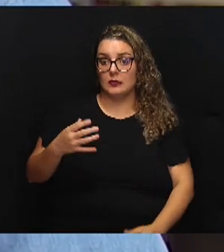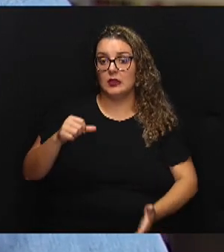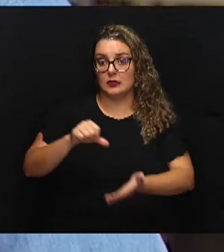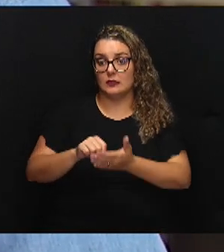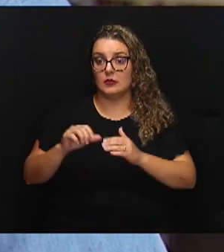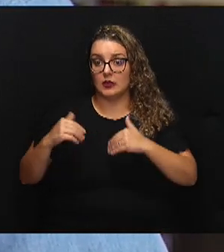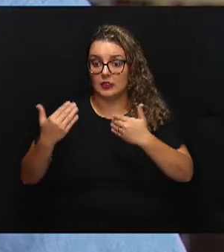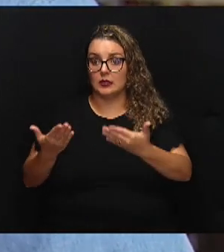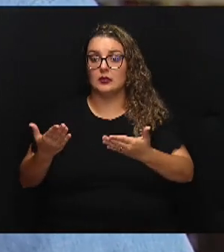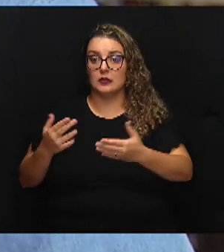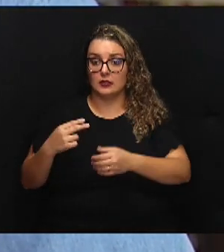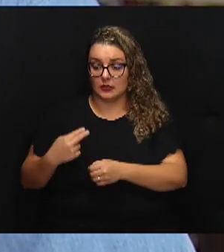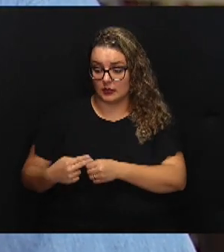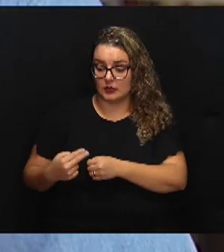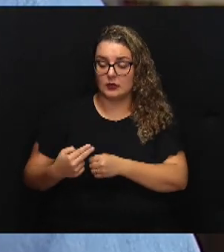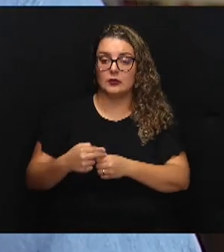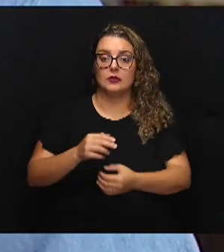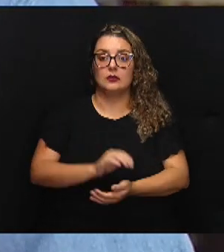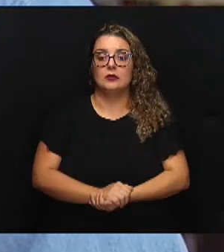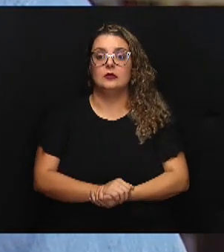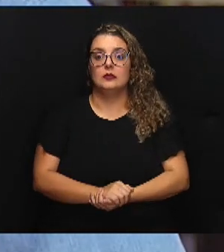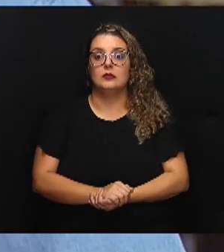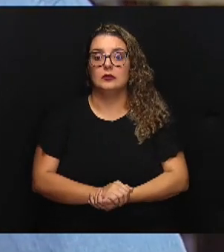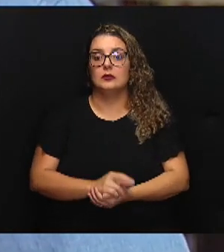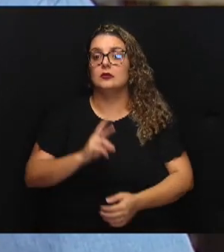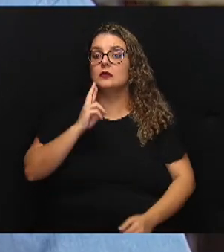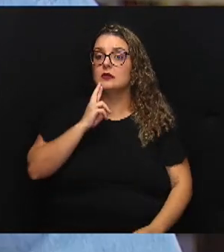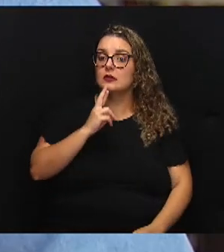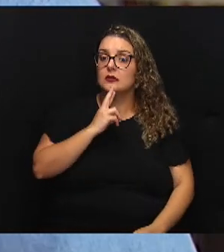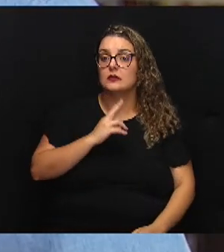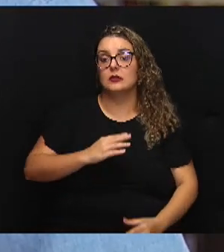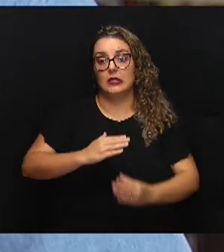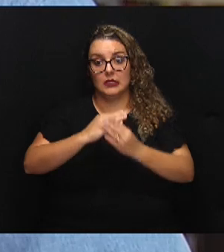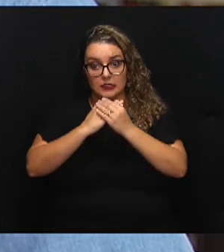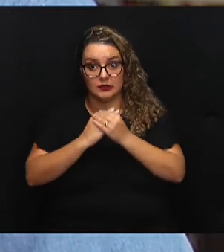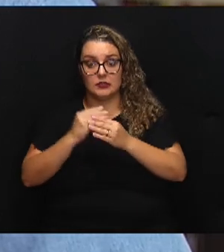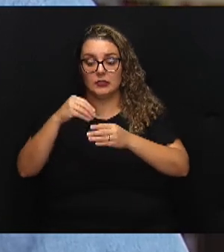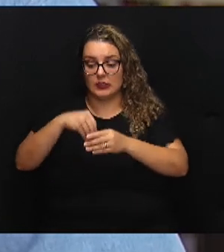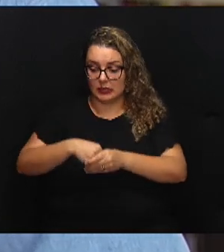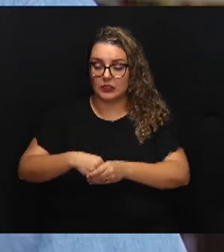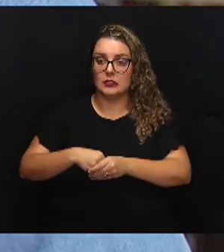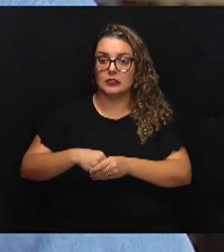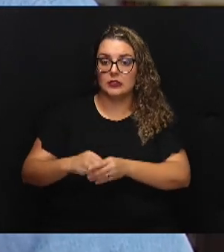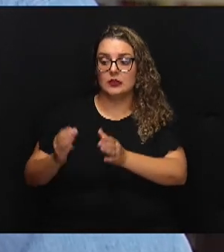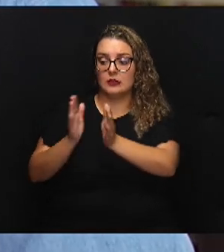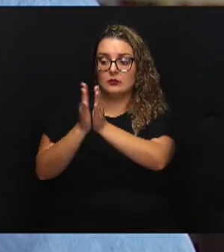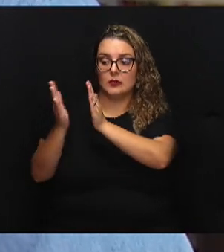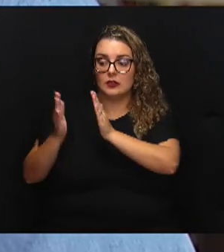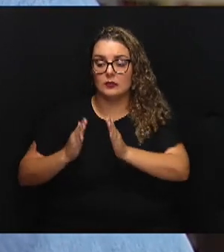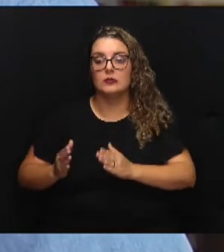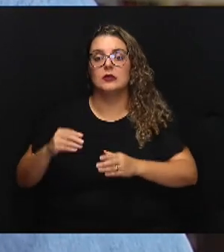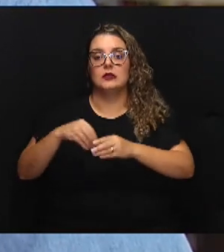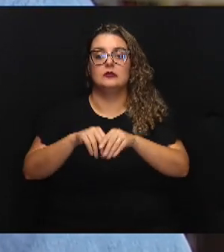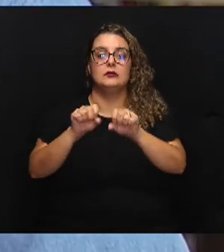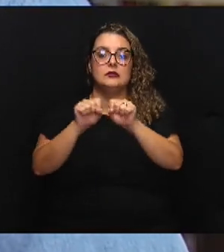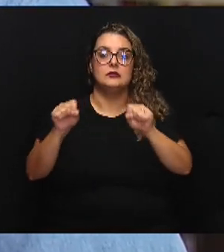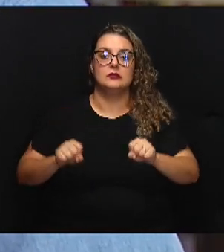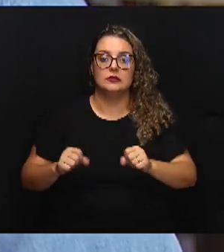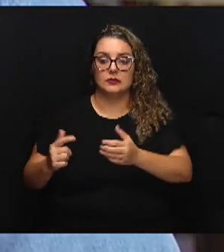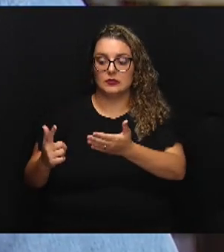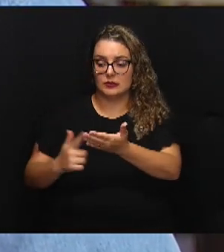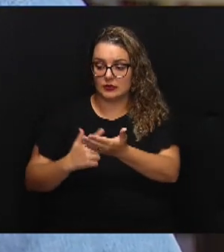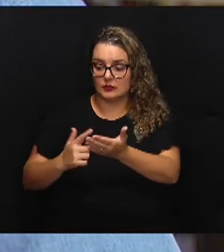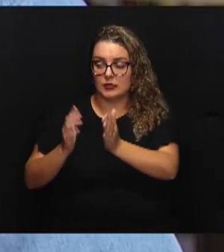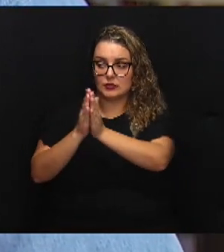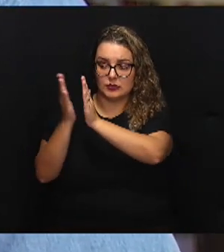externos aqui da universidade, entre restaurantes, lanchonetes, e aqui dentro são as bibliotecas que compõem o sistema de bibliotecas mesmo.